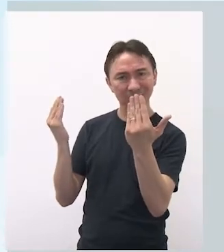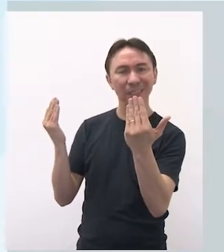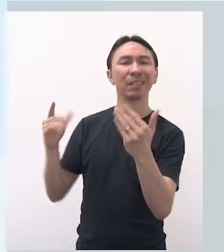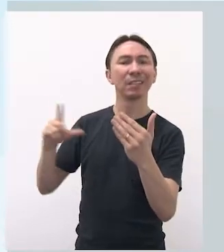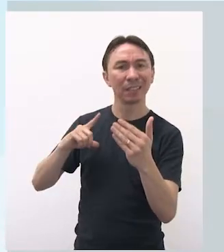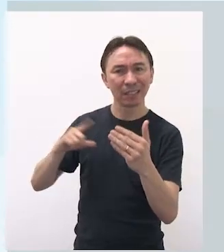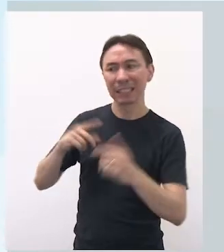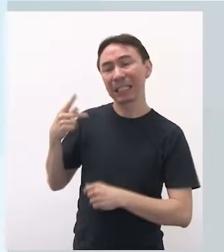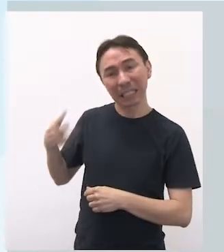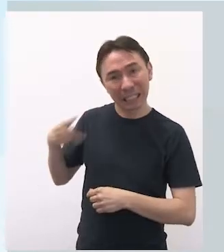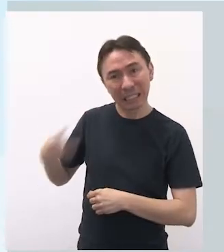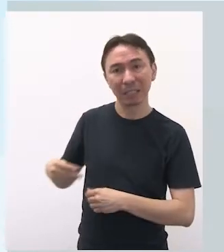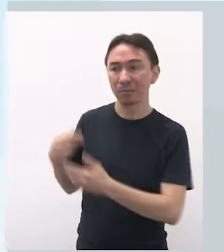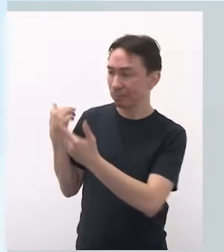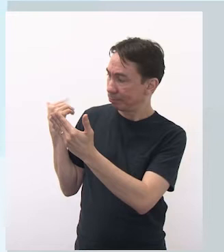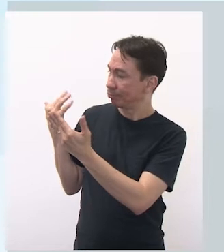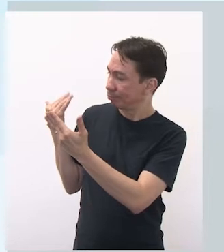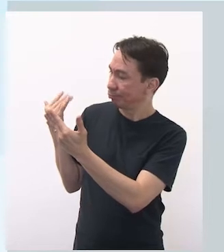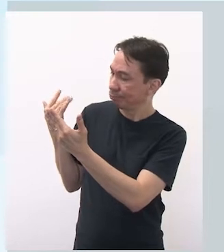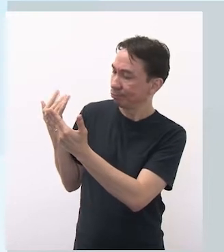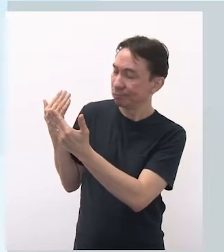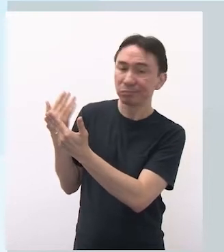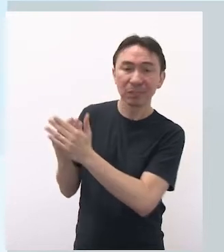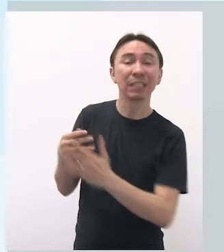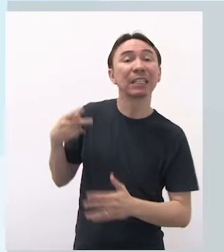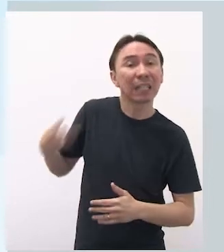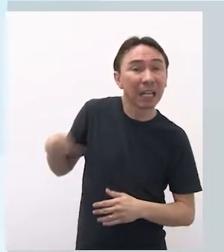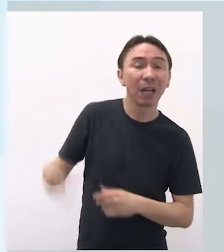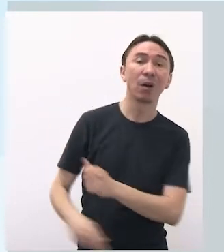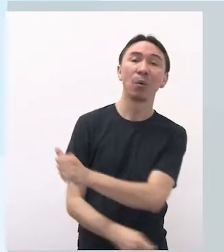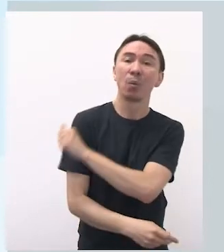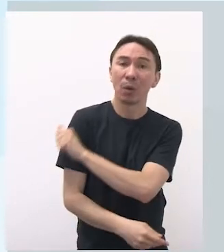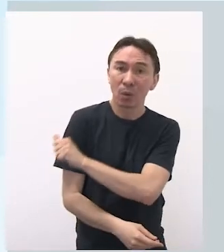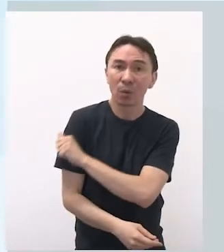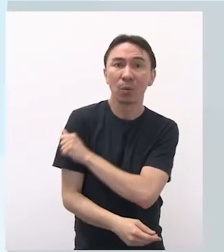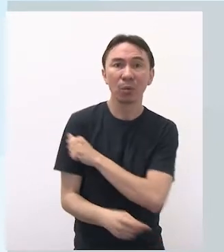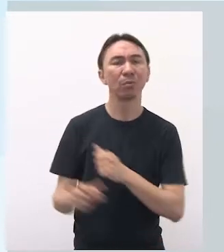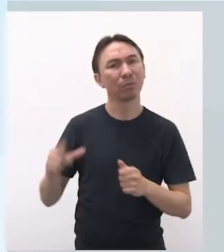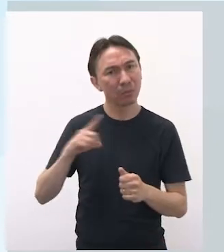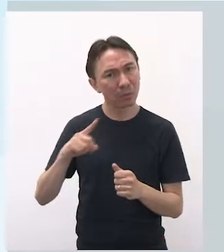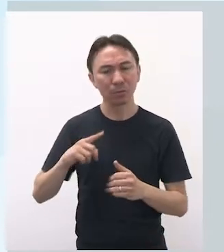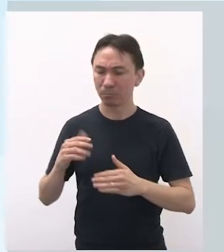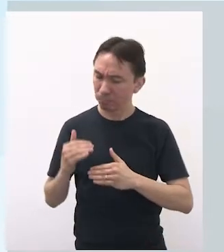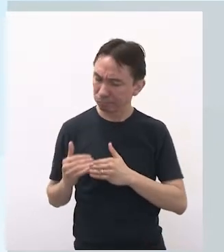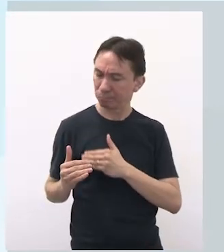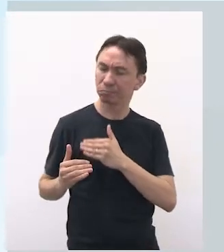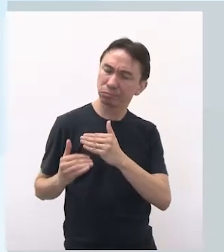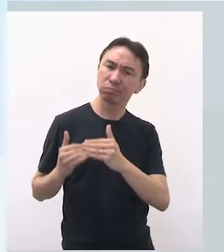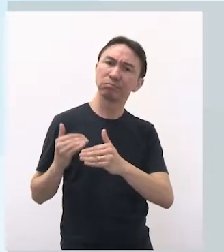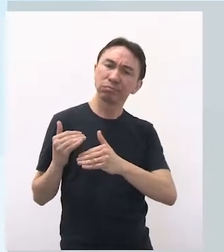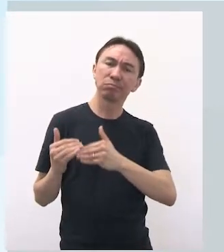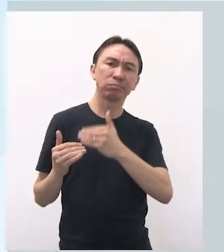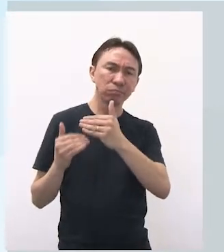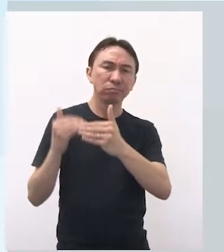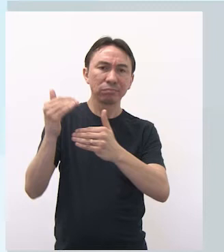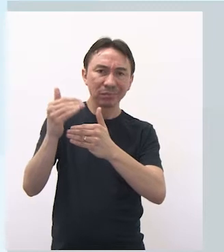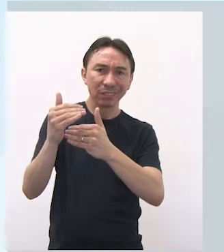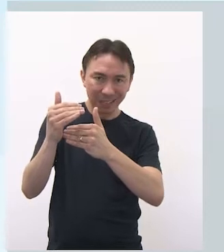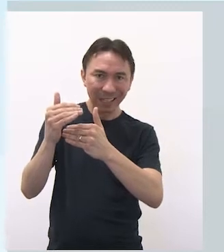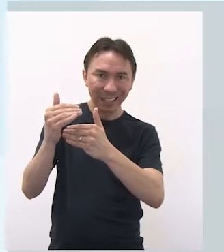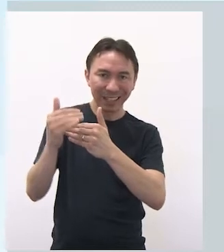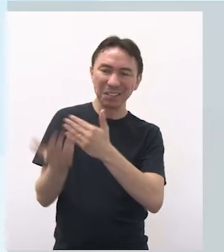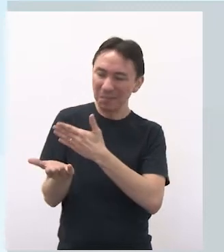o crescimento desse estudante desde o início dessa avaliação do SAEB até 2019, que foi